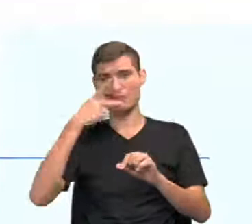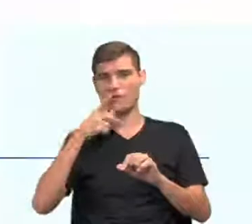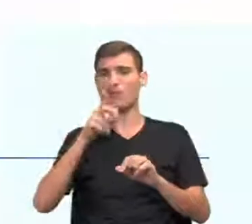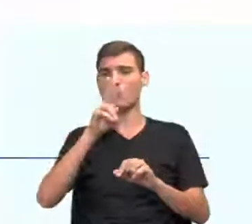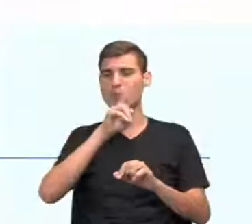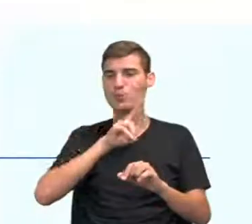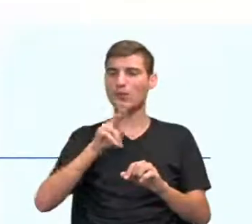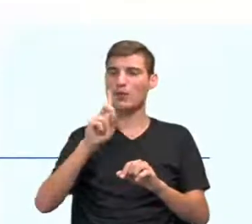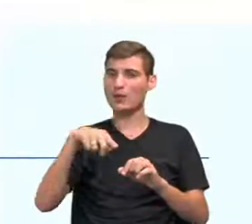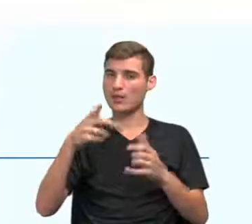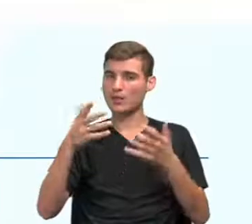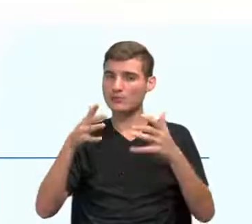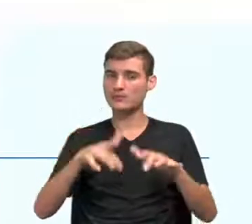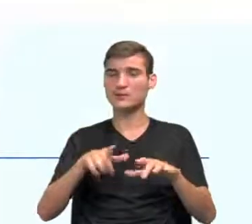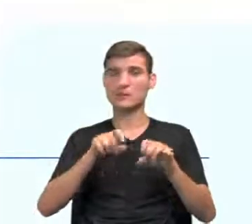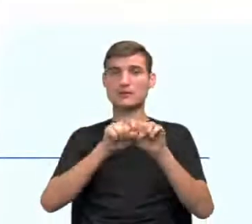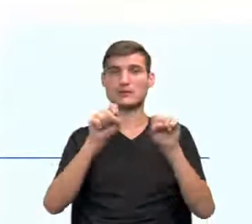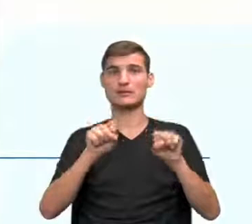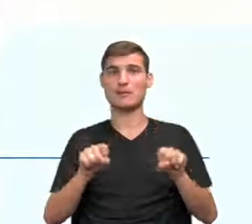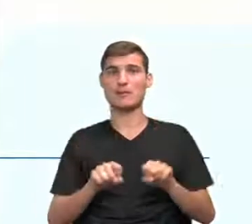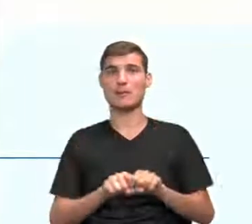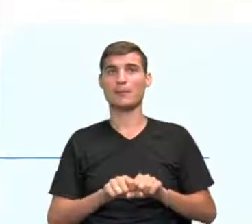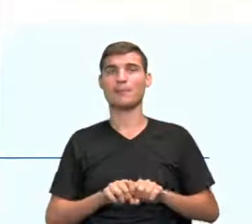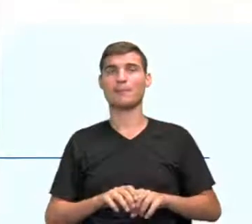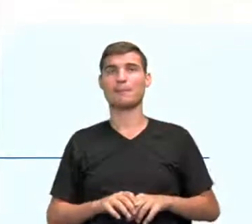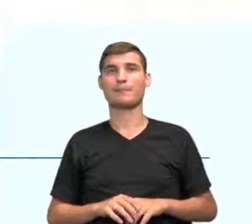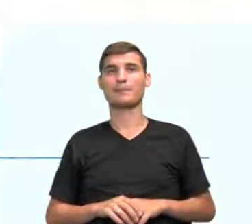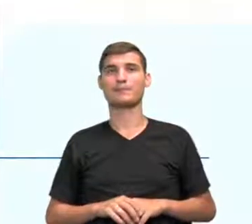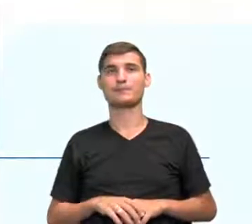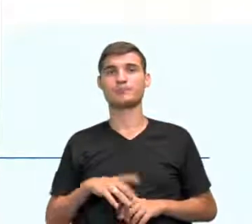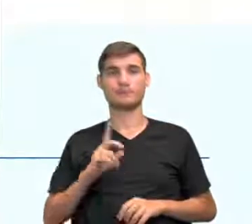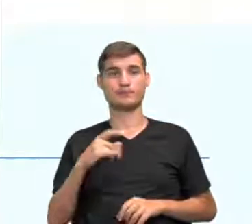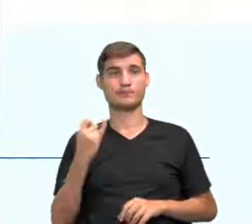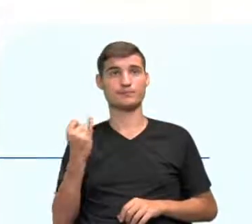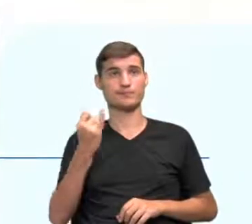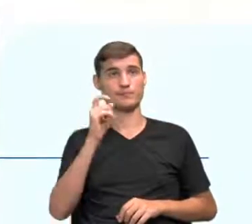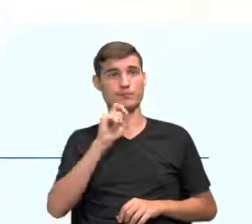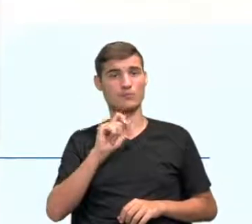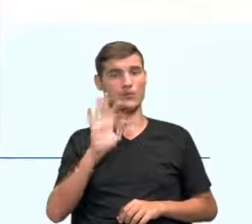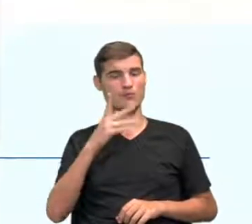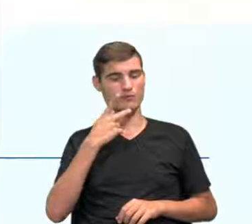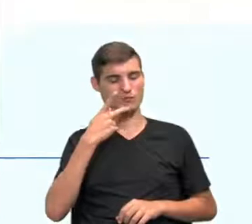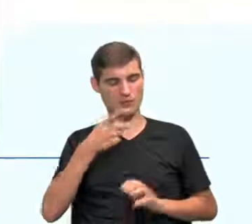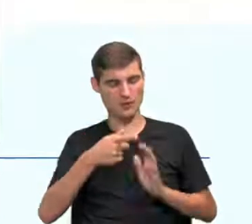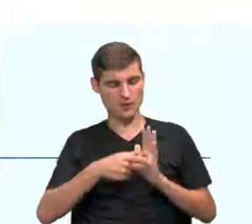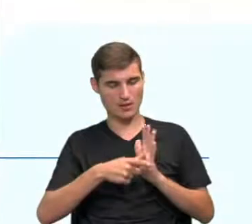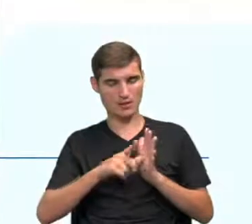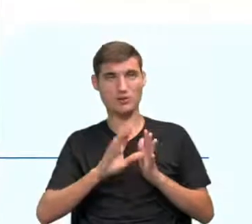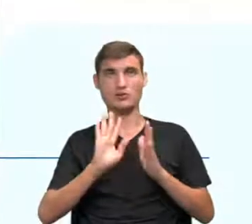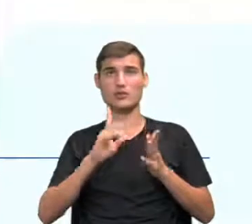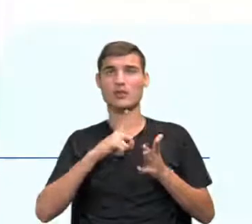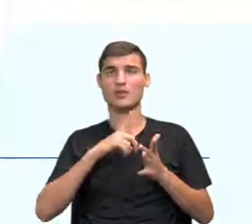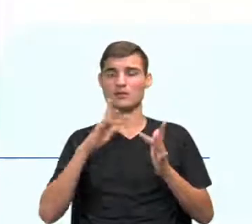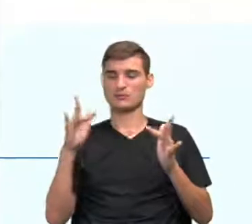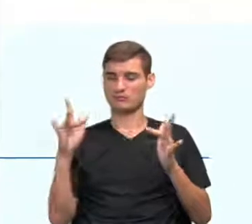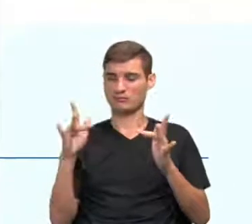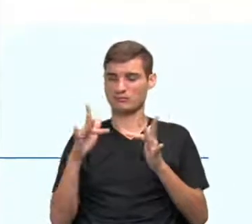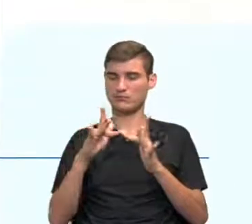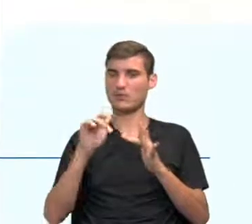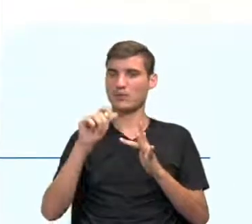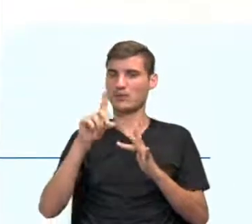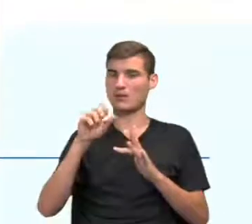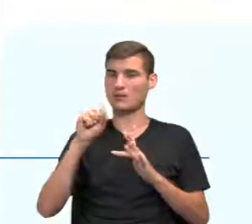utiliza esse sistema. Então, importante, como já foi falado, já tem uma